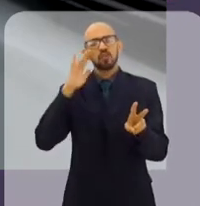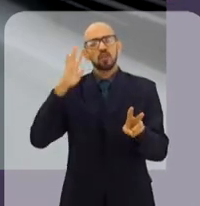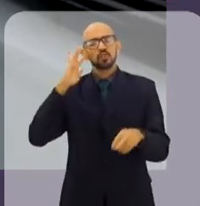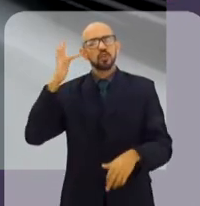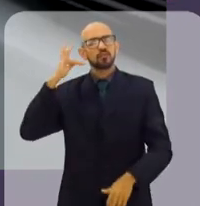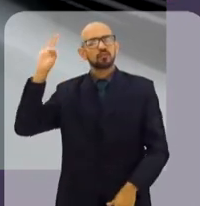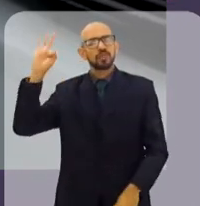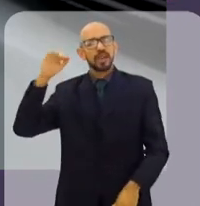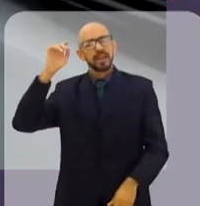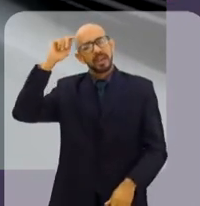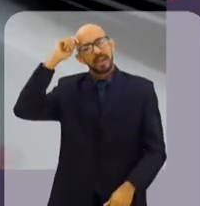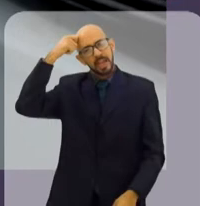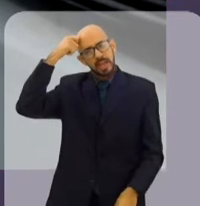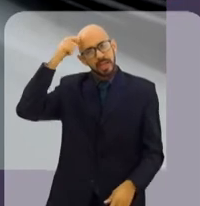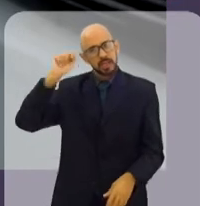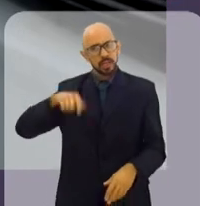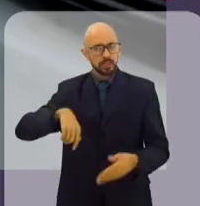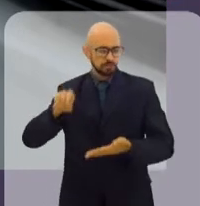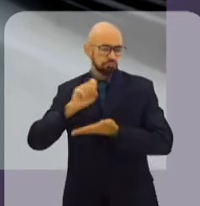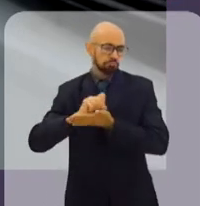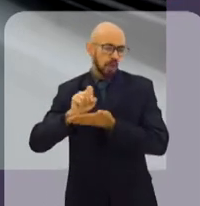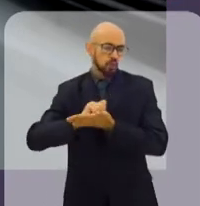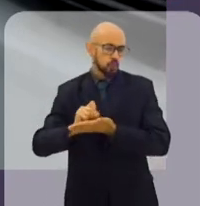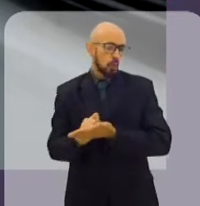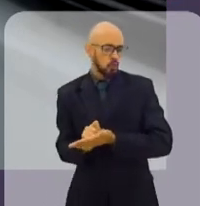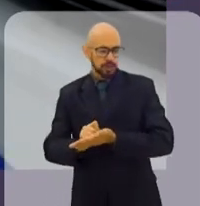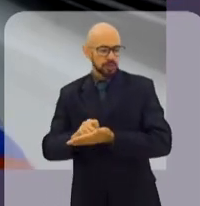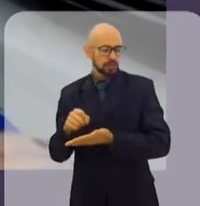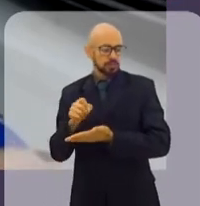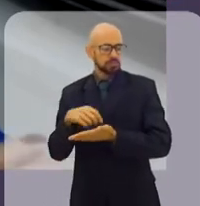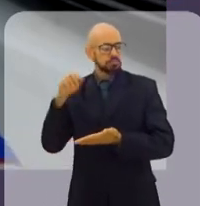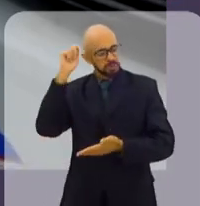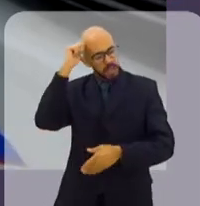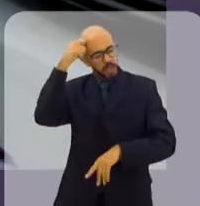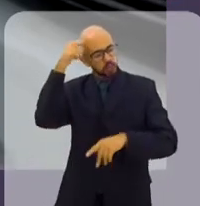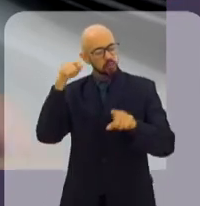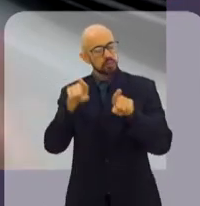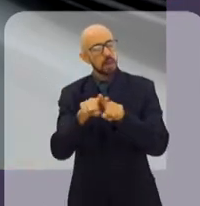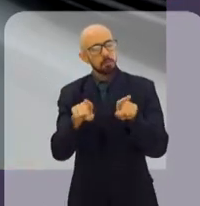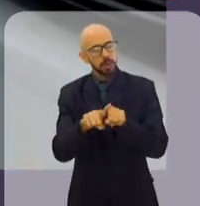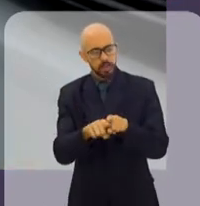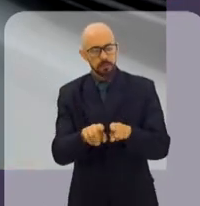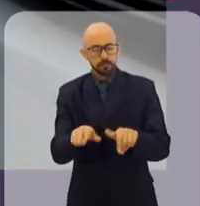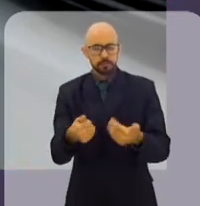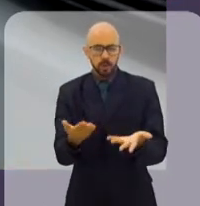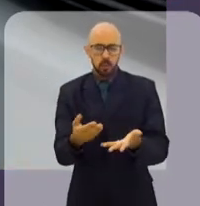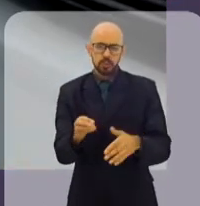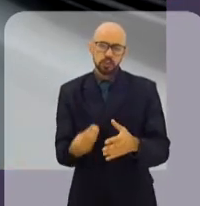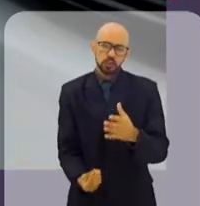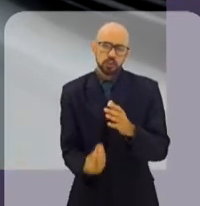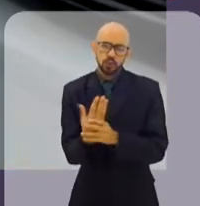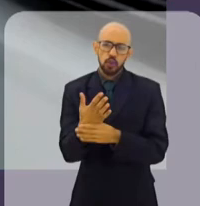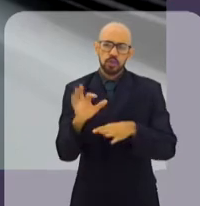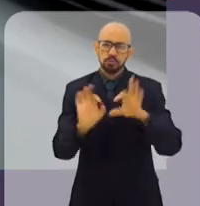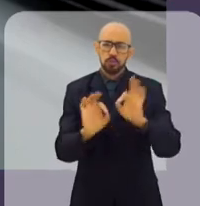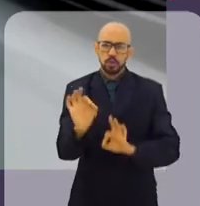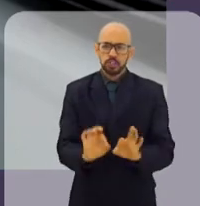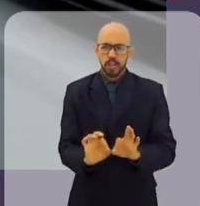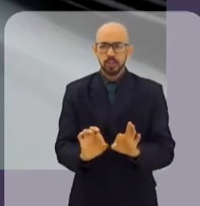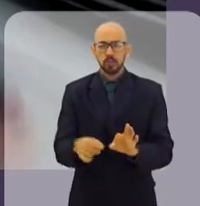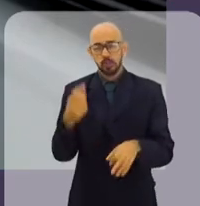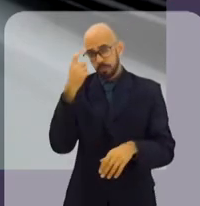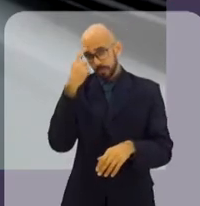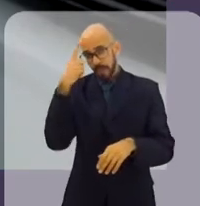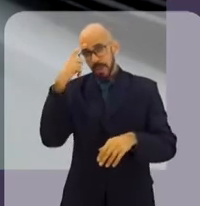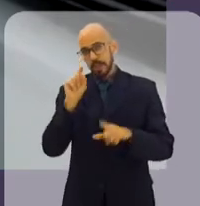negra em si. Né, trabalhar autores negros também. E a gente criou esse projeto com a ideia